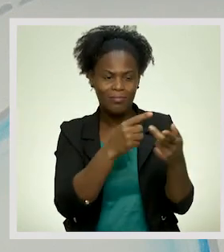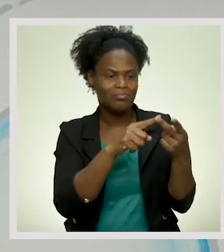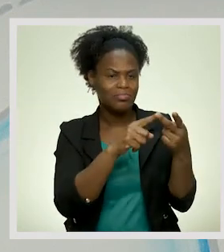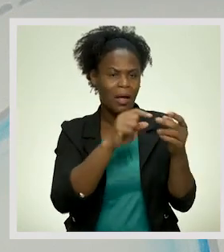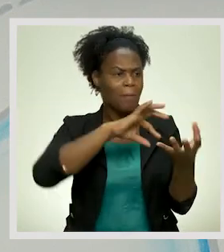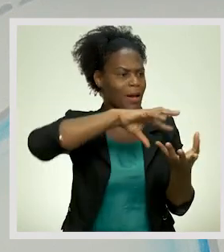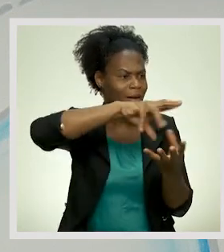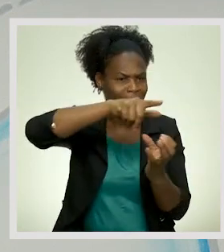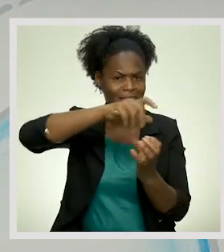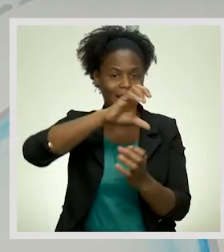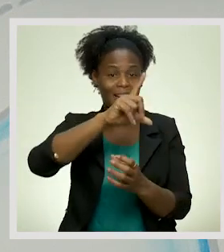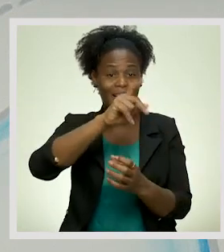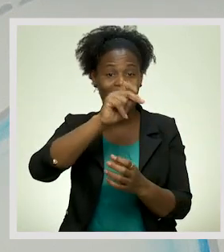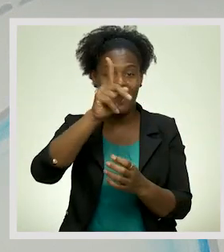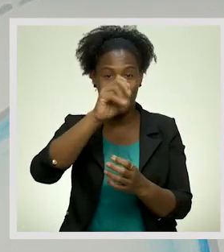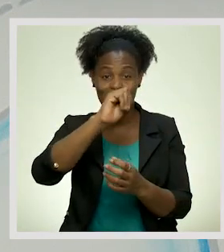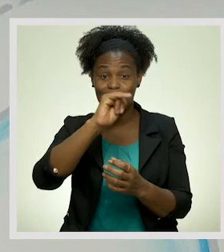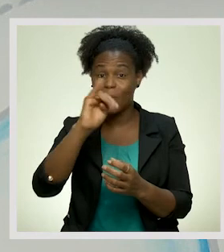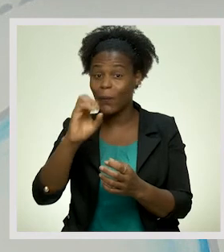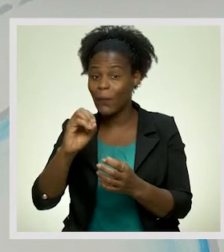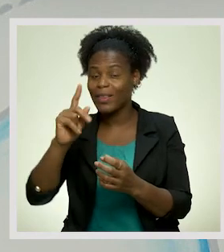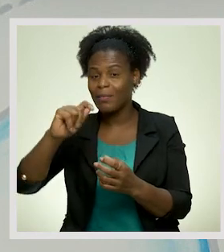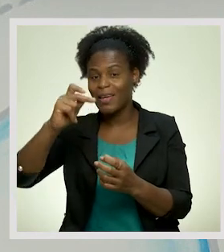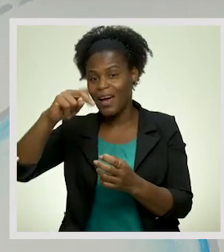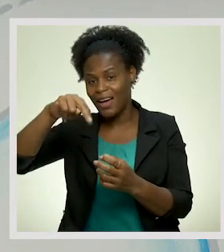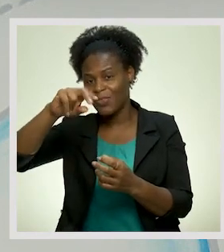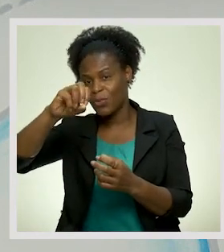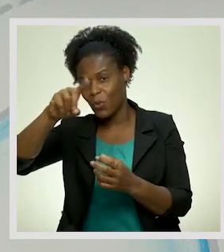planetas clássicos e anões, os satélites naturais,